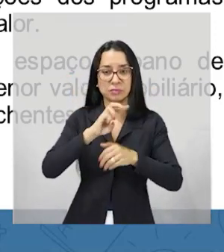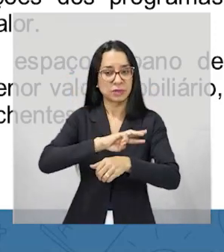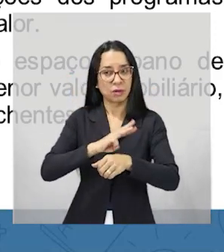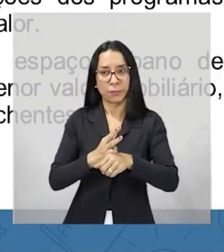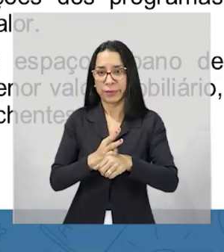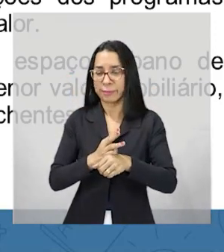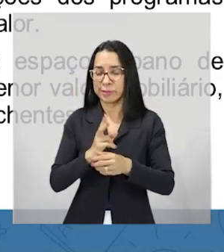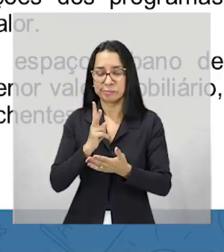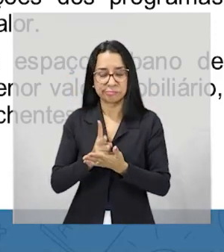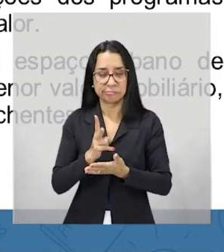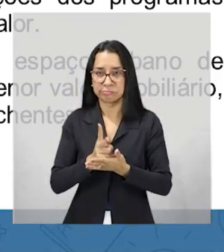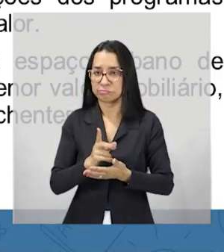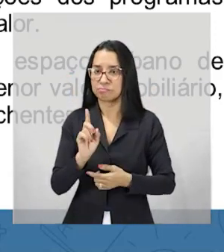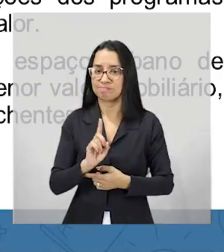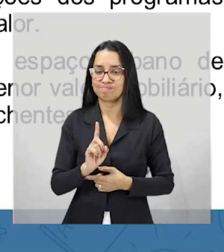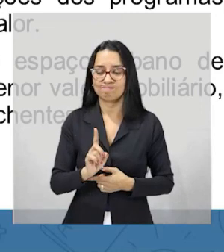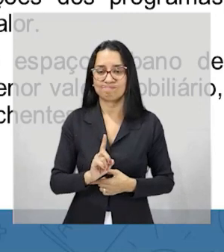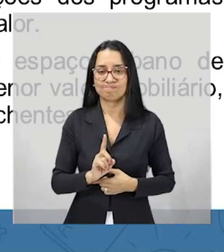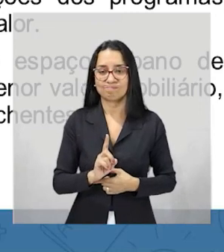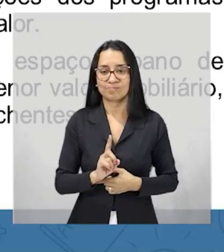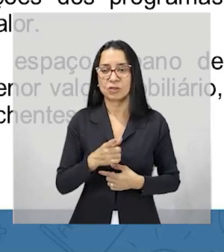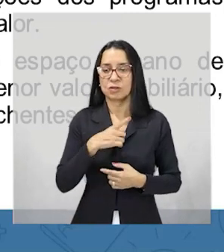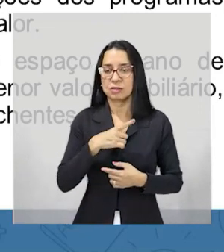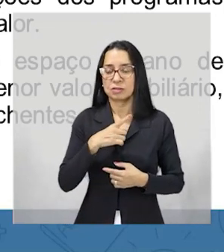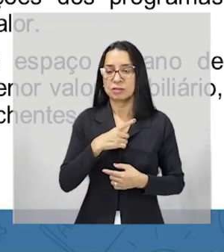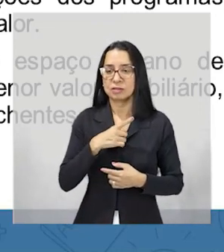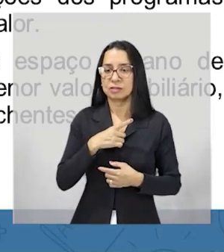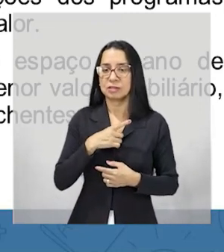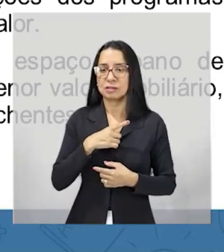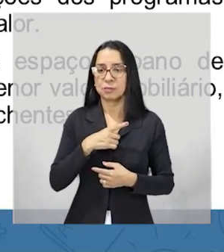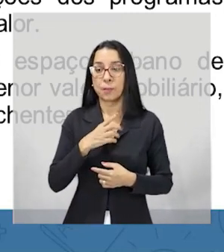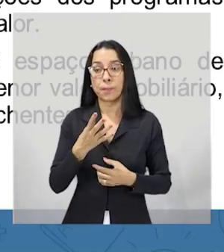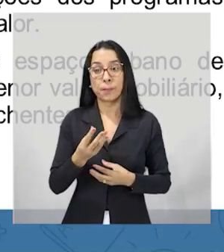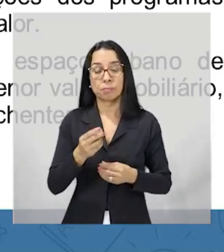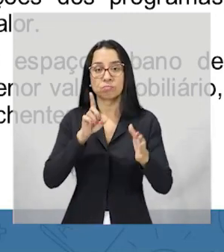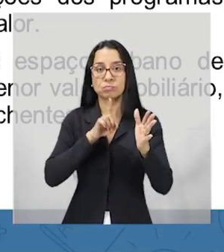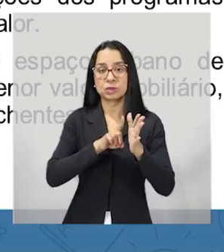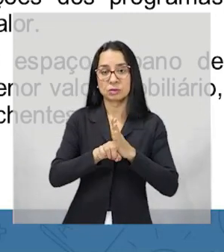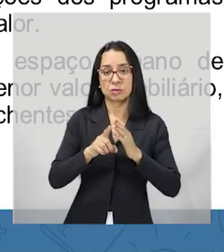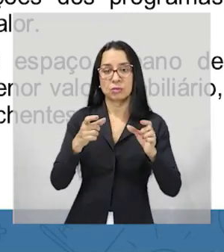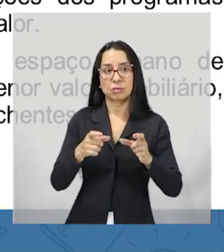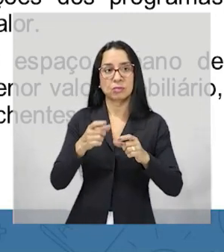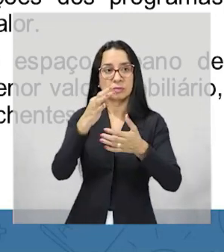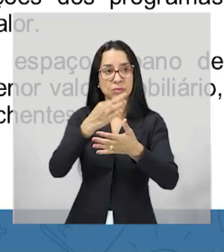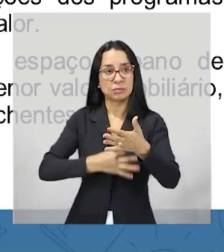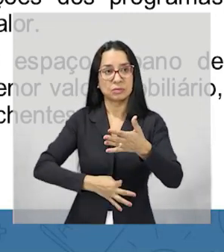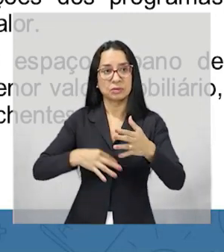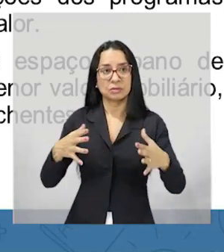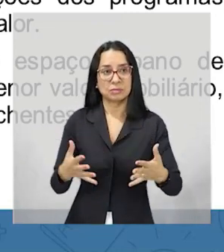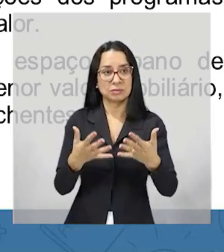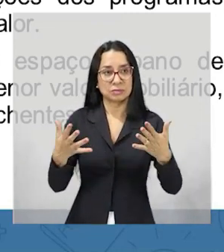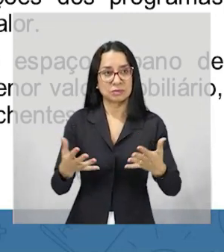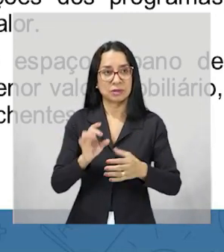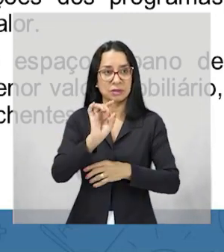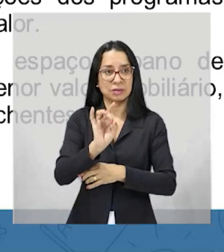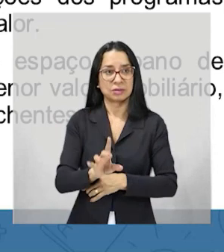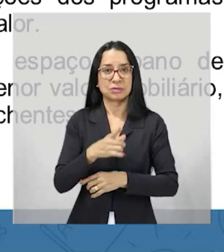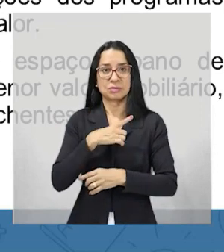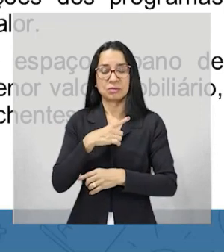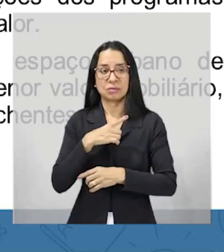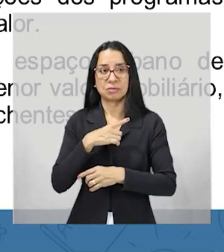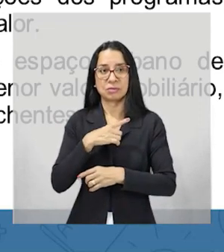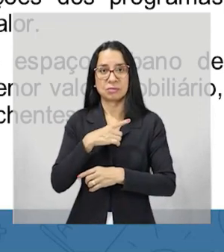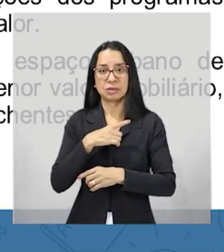nem sempre. Na UEMA caem muitas questões onde o texto motivador, ele só vai